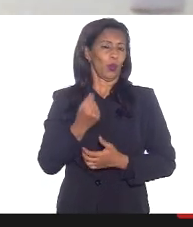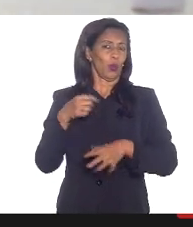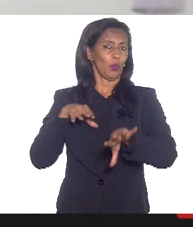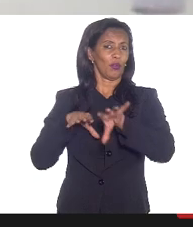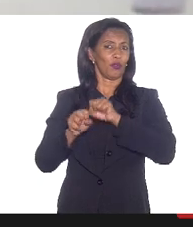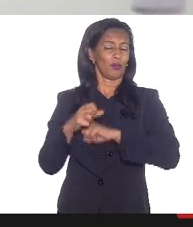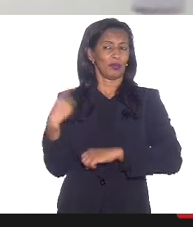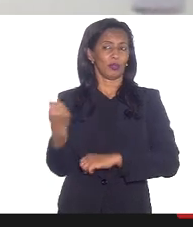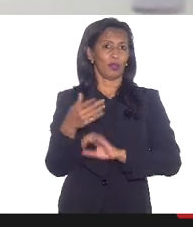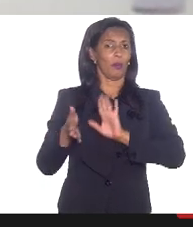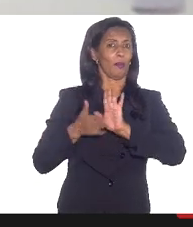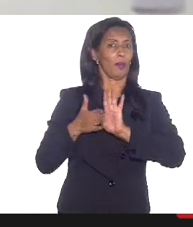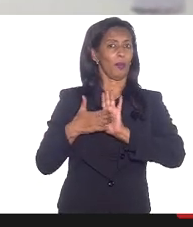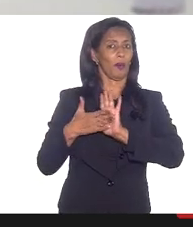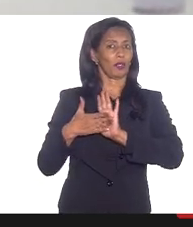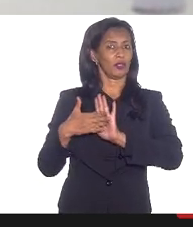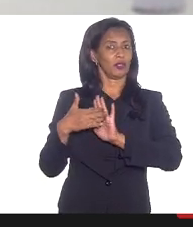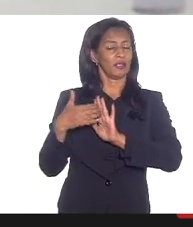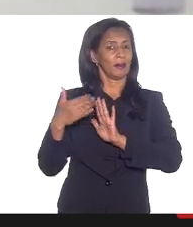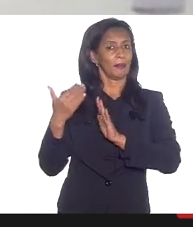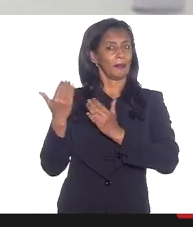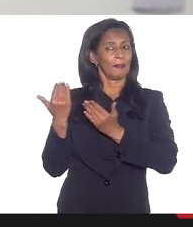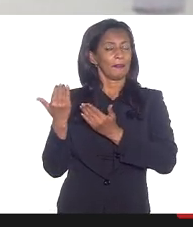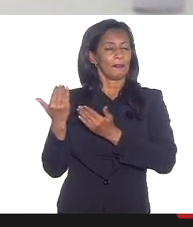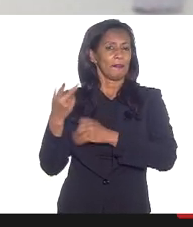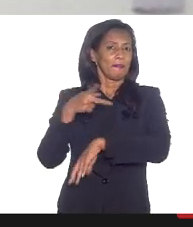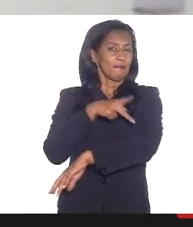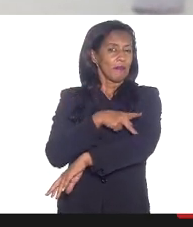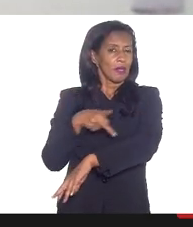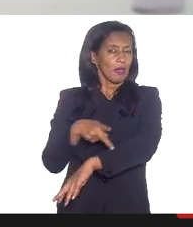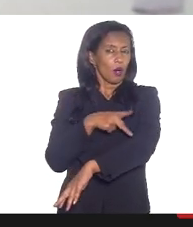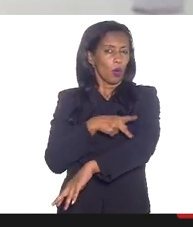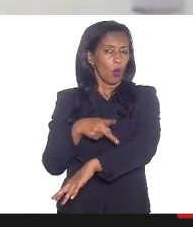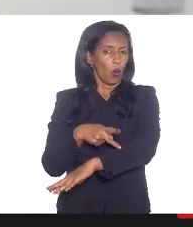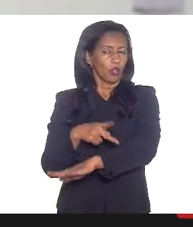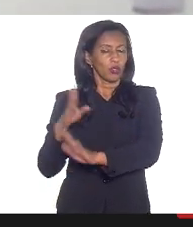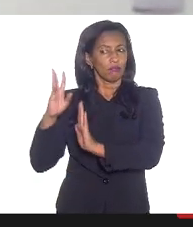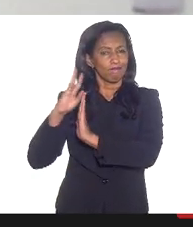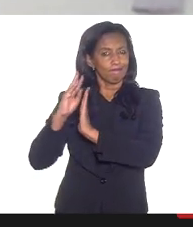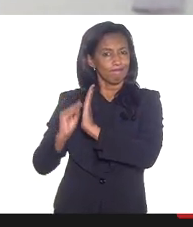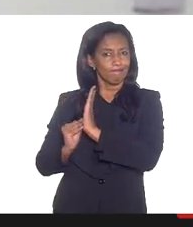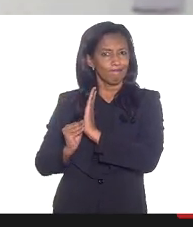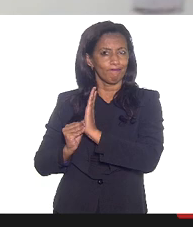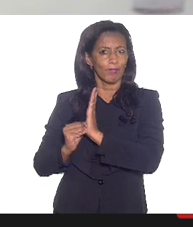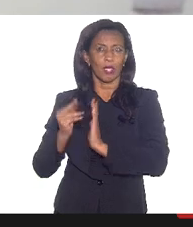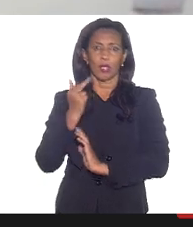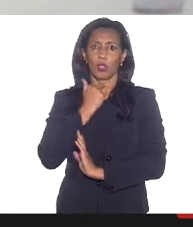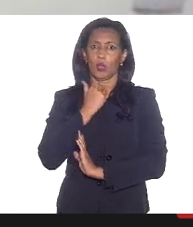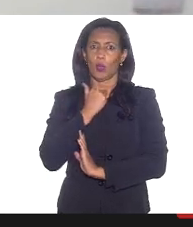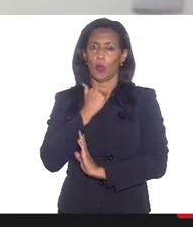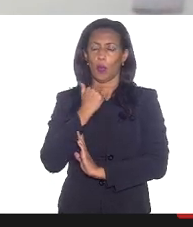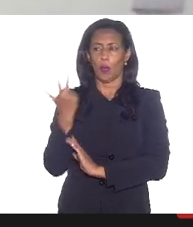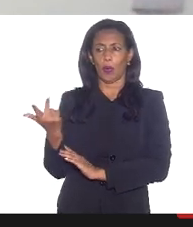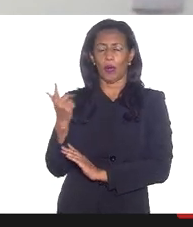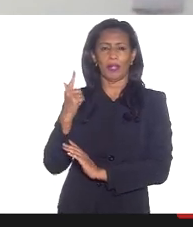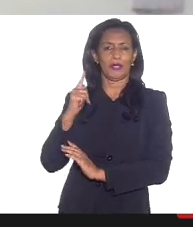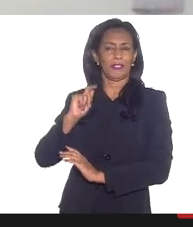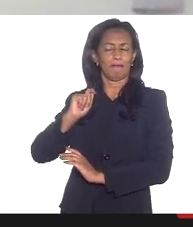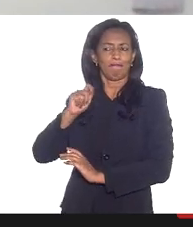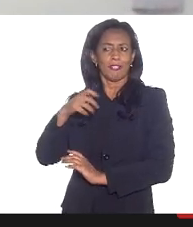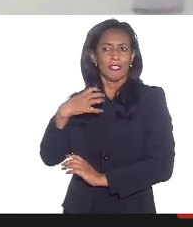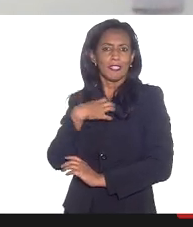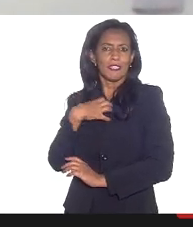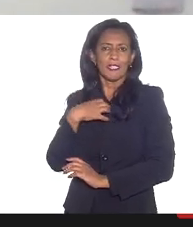com uma proposta pedagógica consistente, né? Não podem significar aligeiramento, não podem